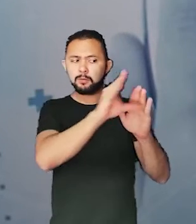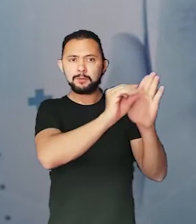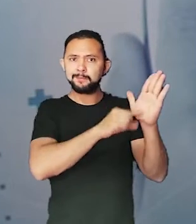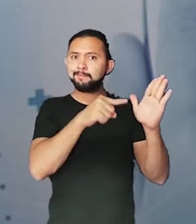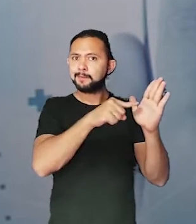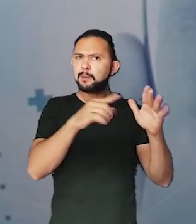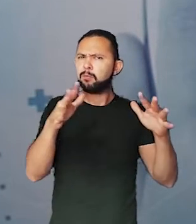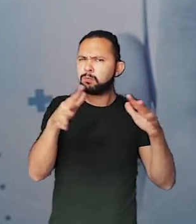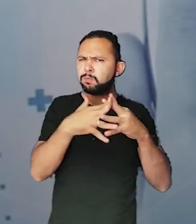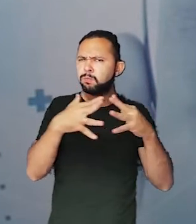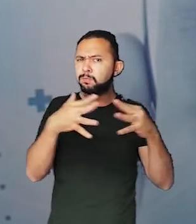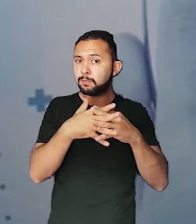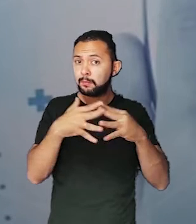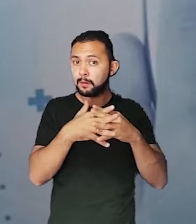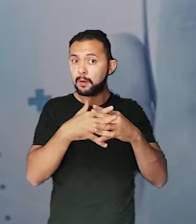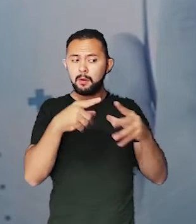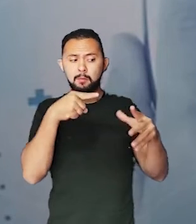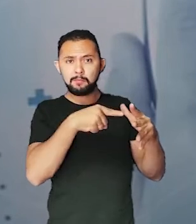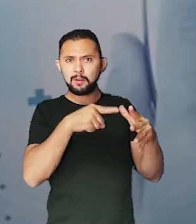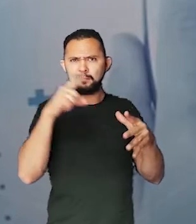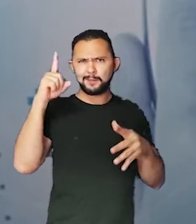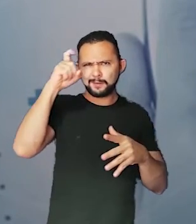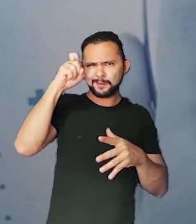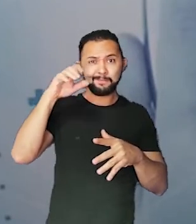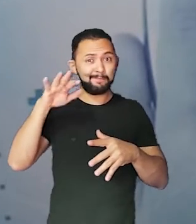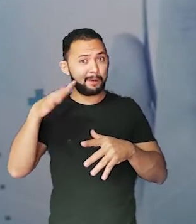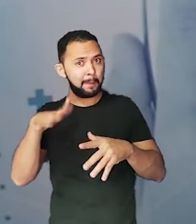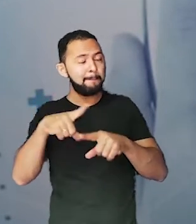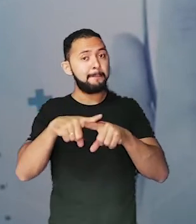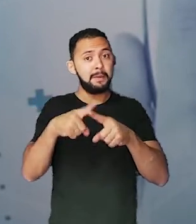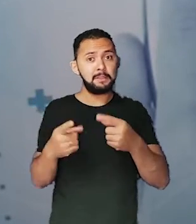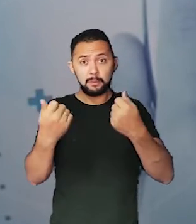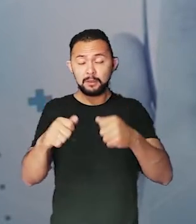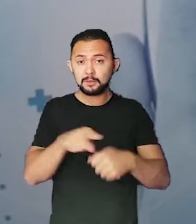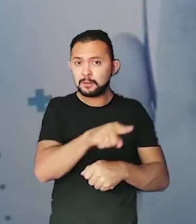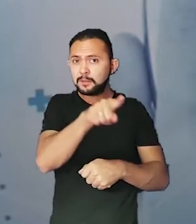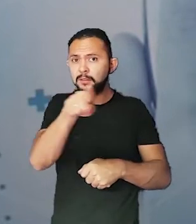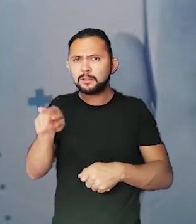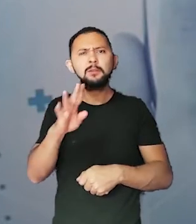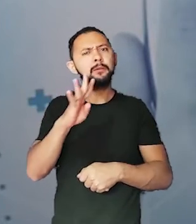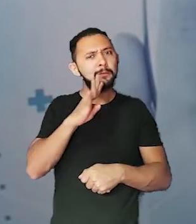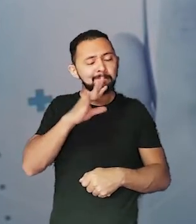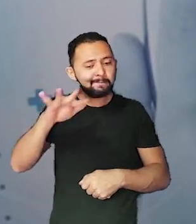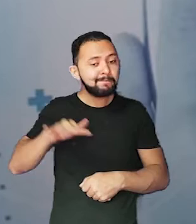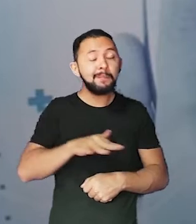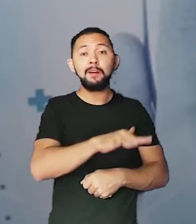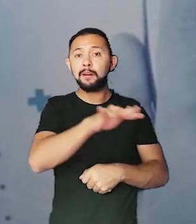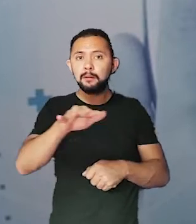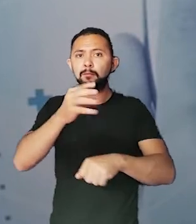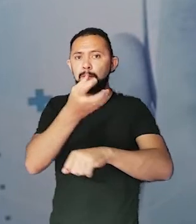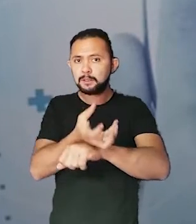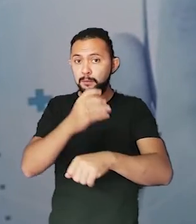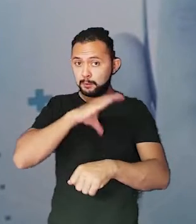bastante complexo. Aliás, eu acho que ele nem é tão difícil assim, mas ele demanda muito conhecimento de vocês para que vocês possam